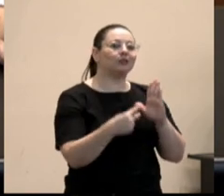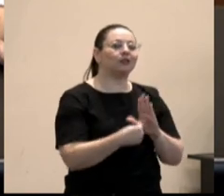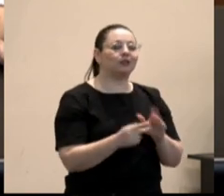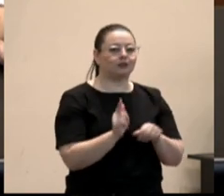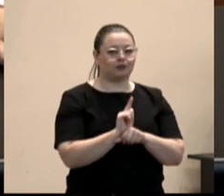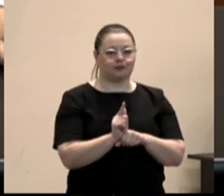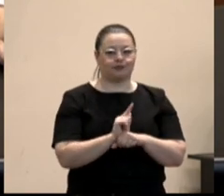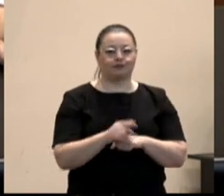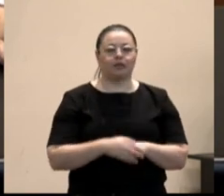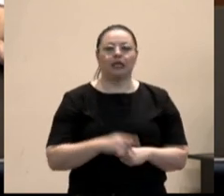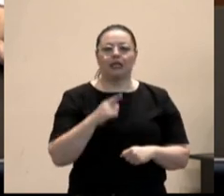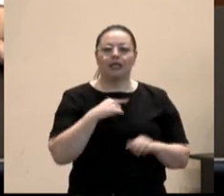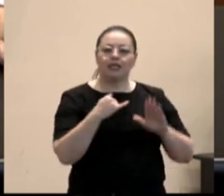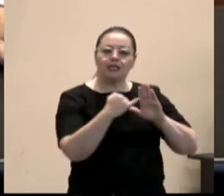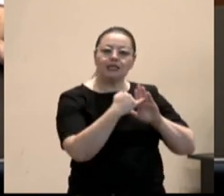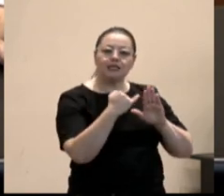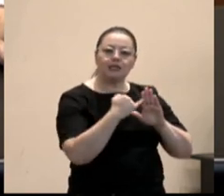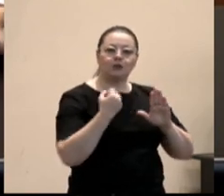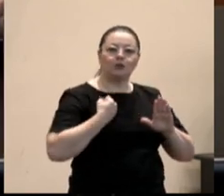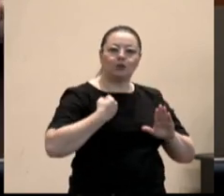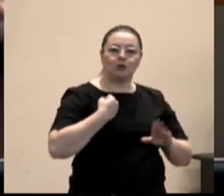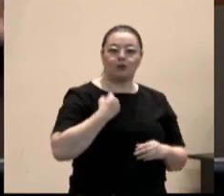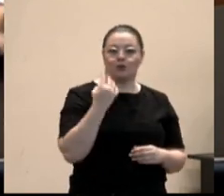no inciso 4,